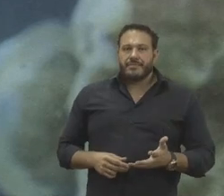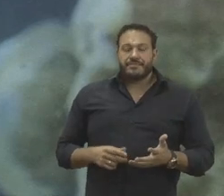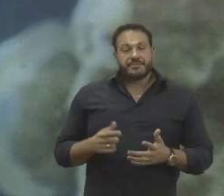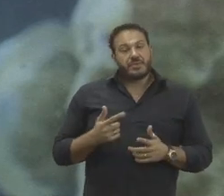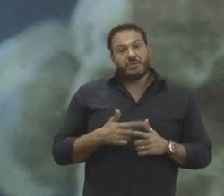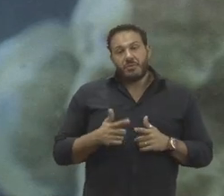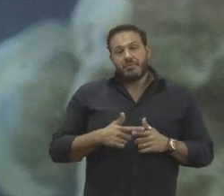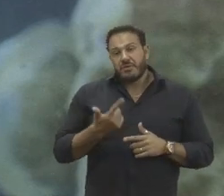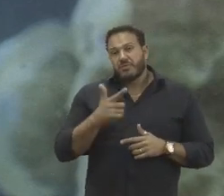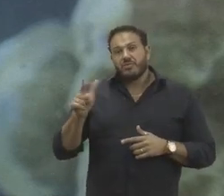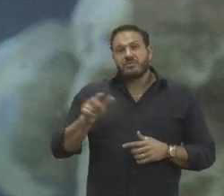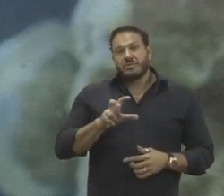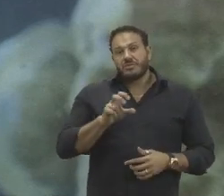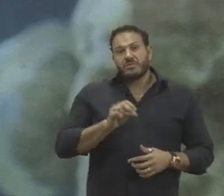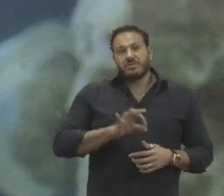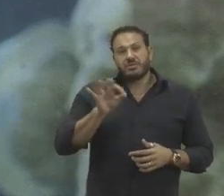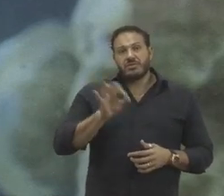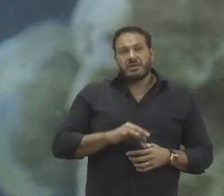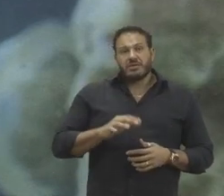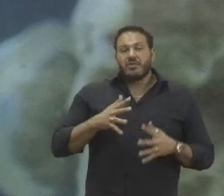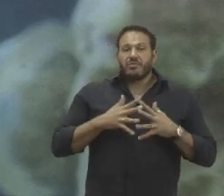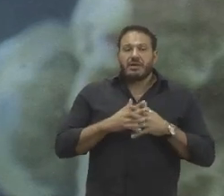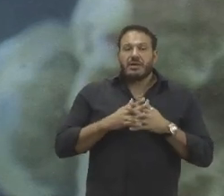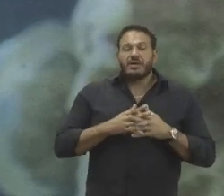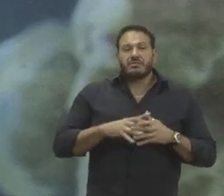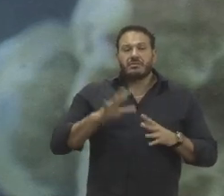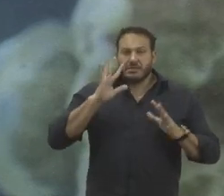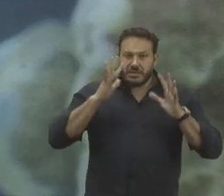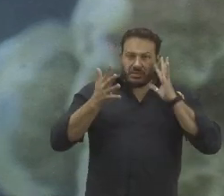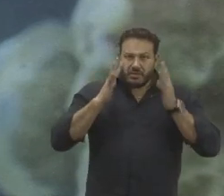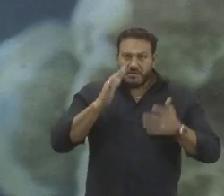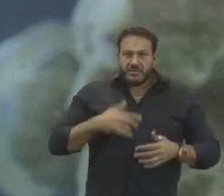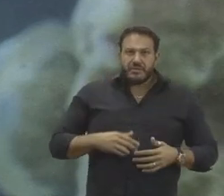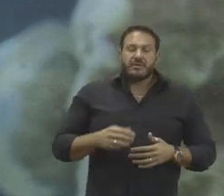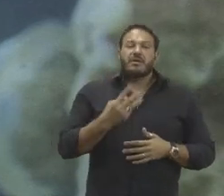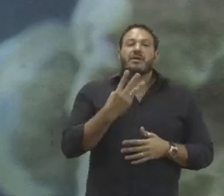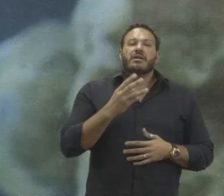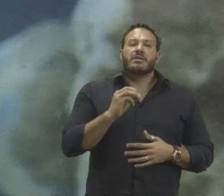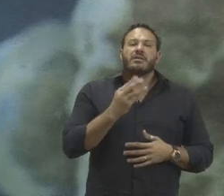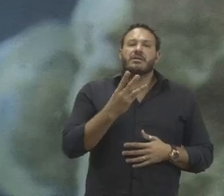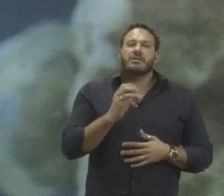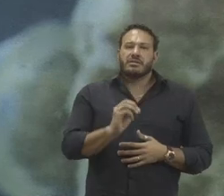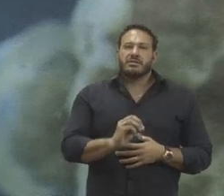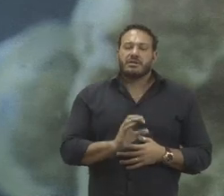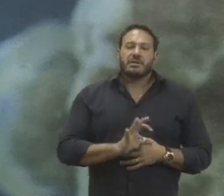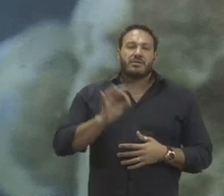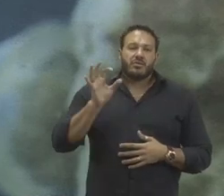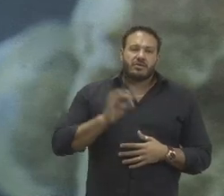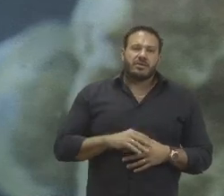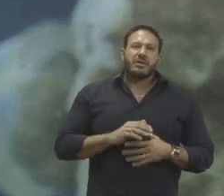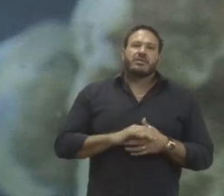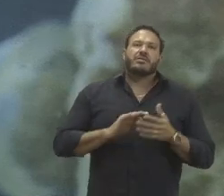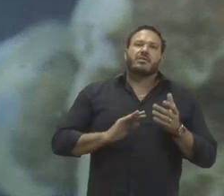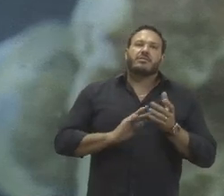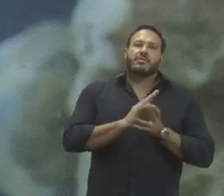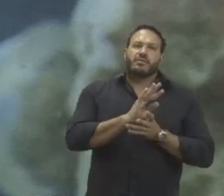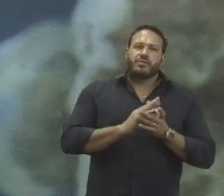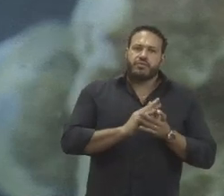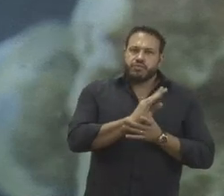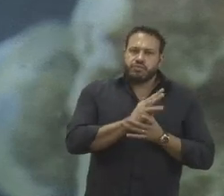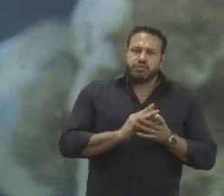metade é muito complicada de resolver porque entre outras coisas 30% vem do dos gases do